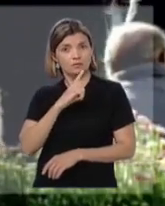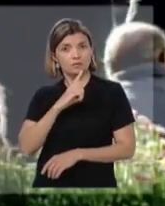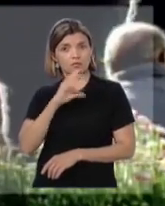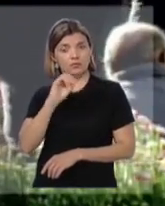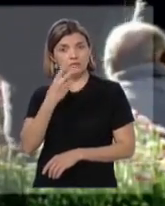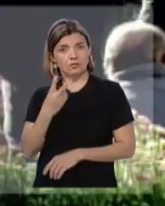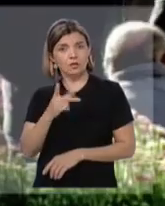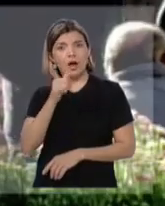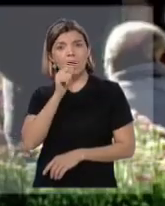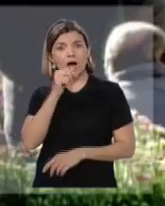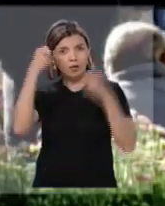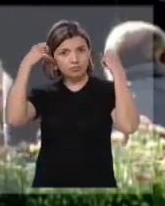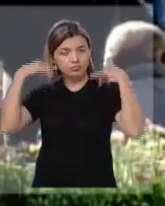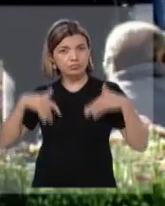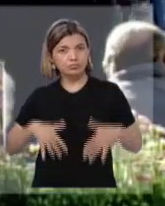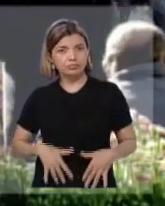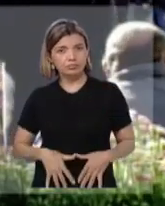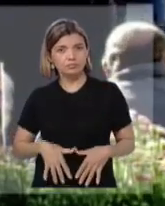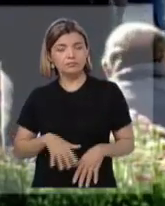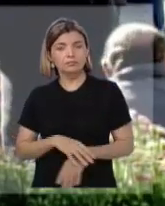gás carbônico e água.